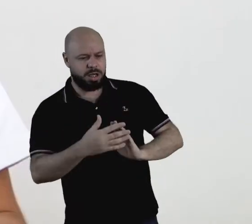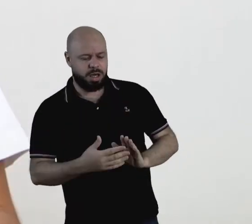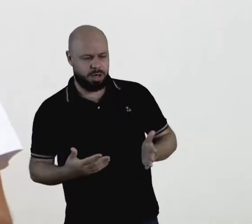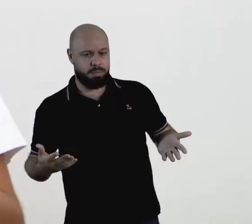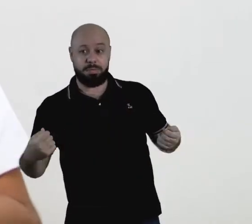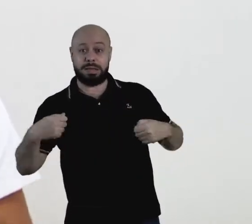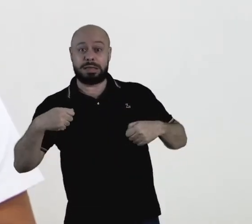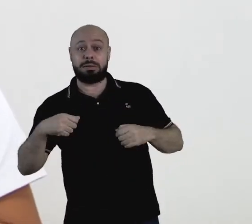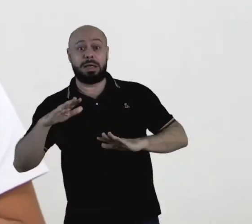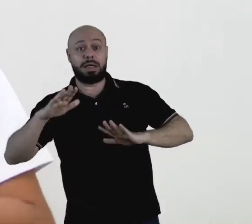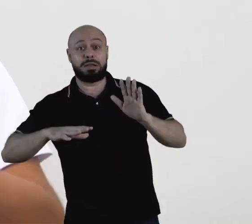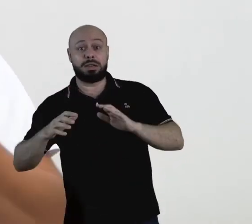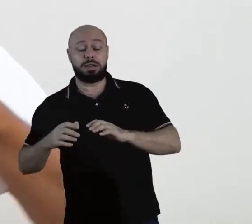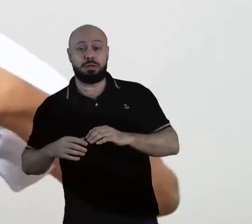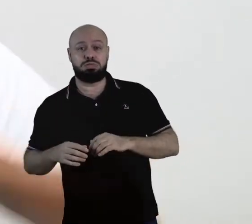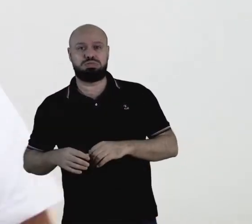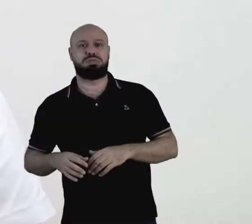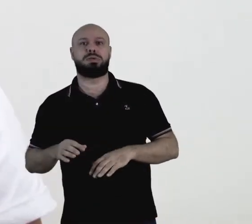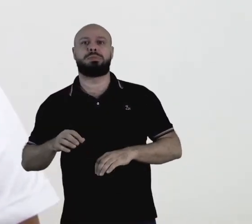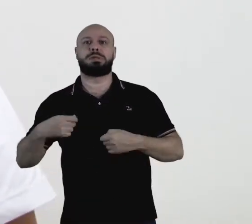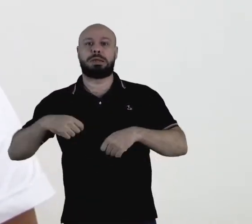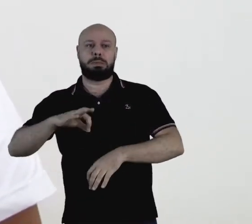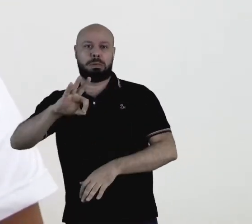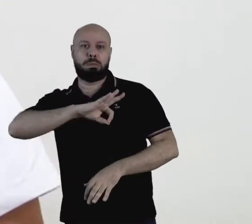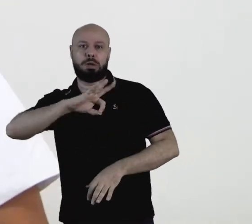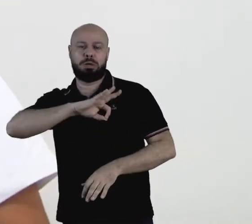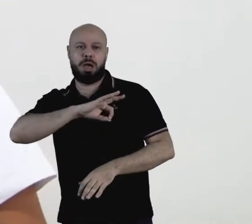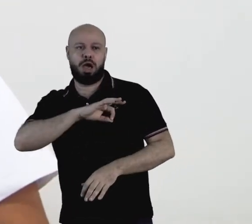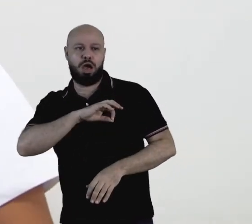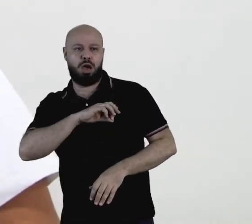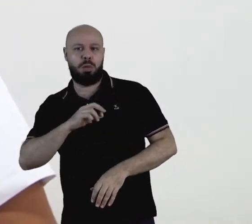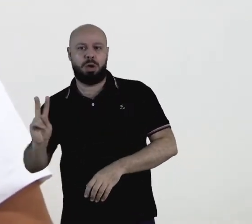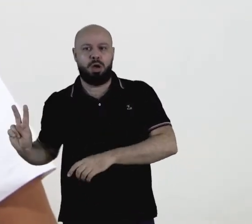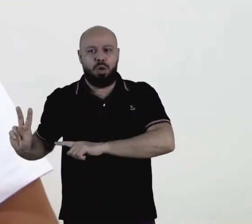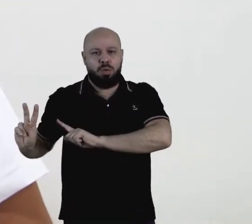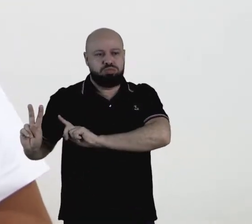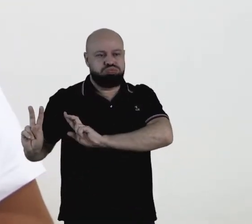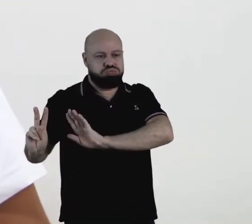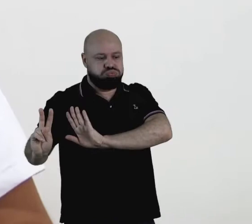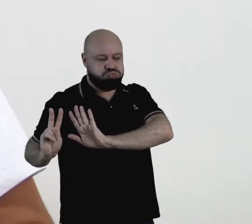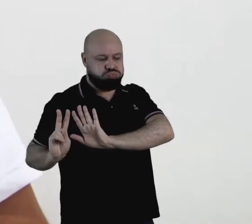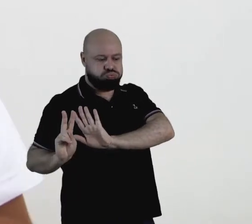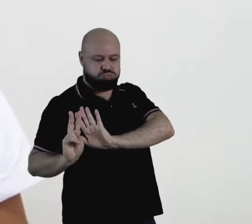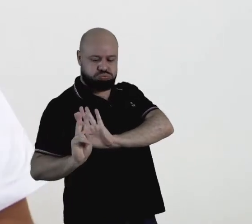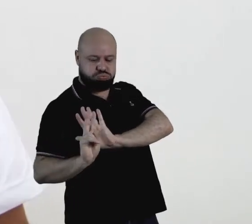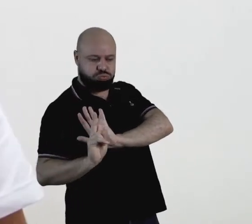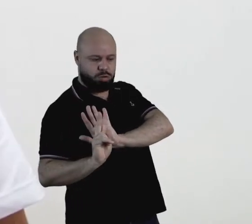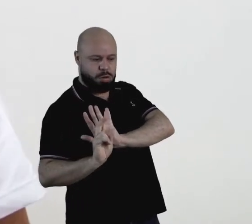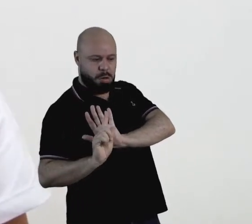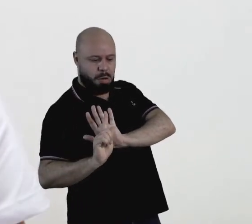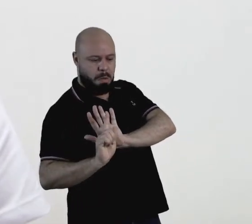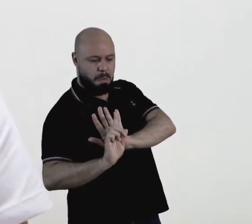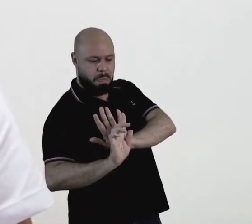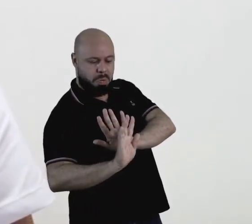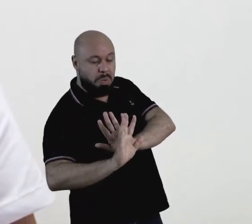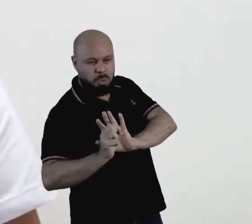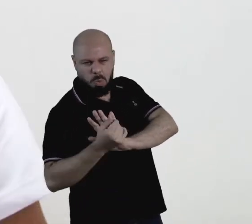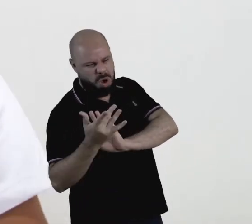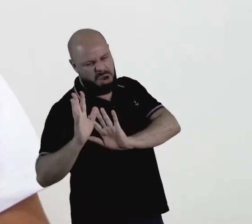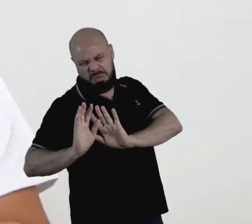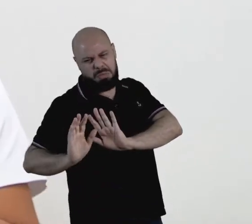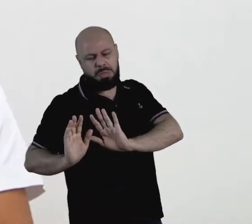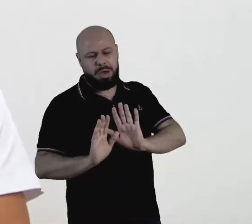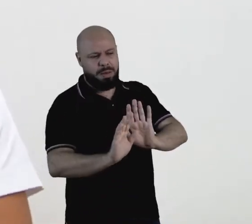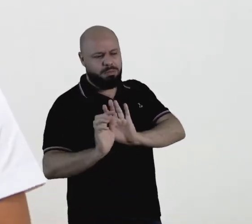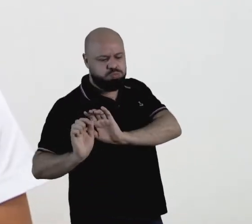ir escoltados por auxílio policial, escoltados com a ajuda do exército, senão eles não iam ter acesso às casas.